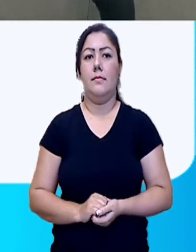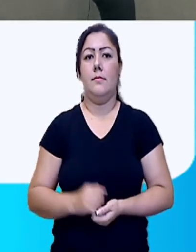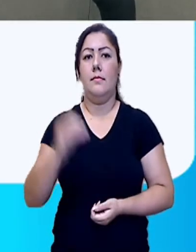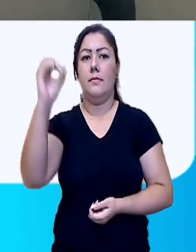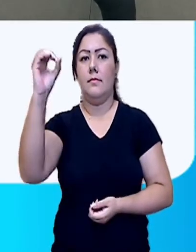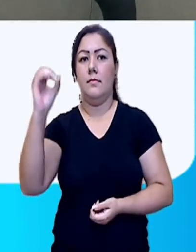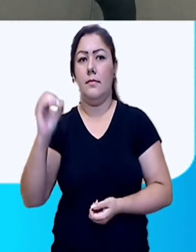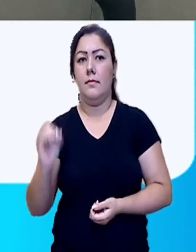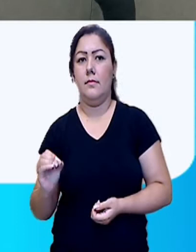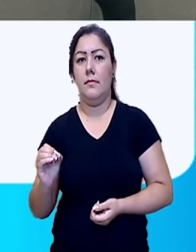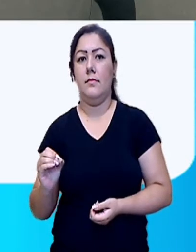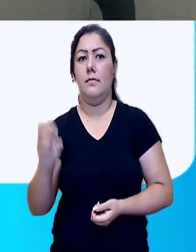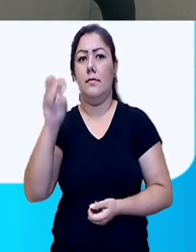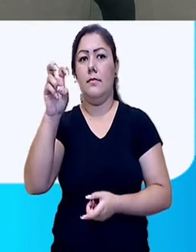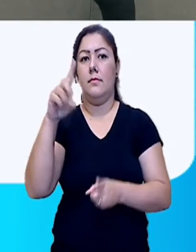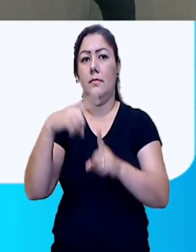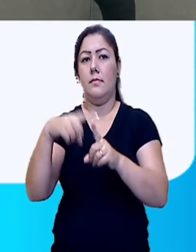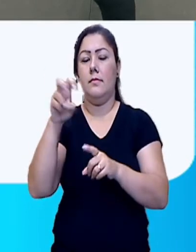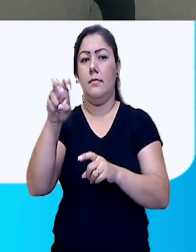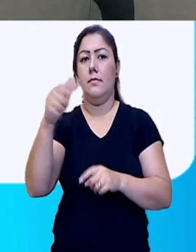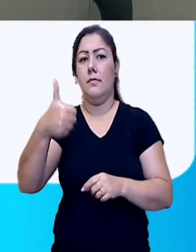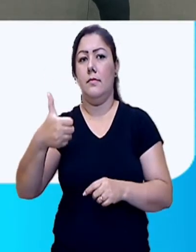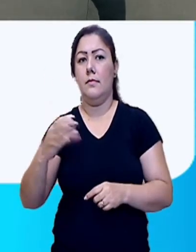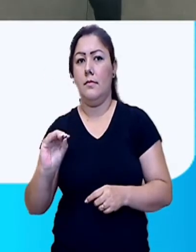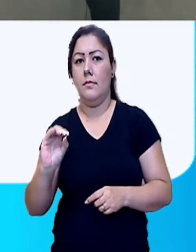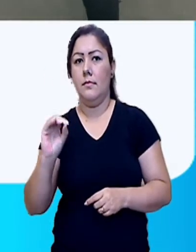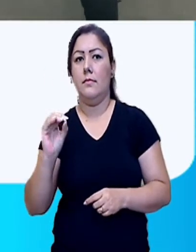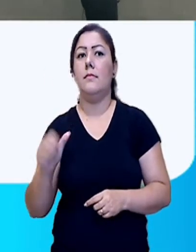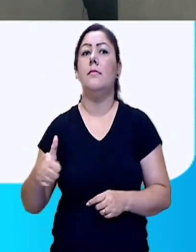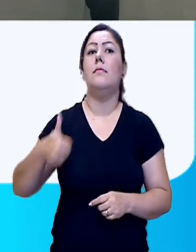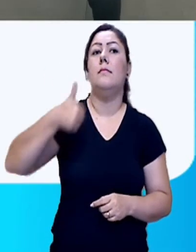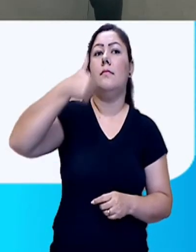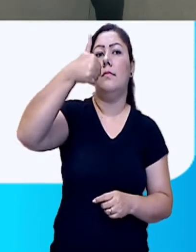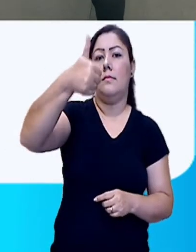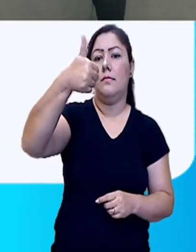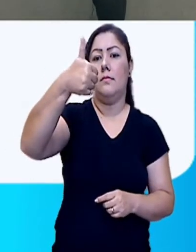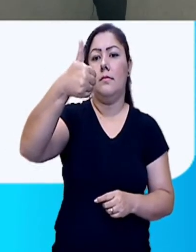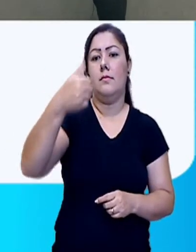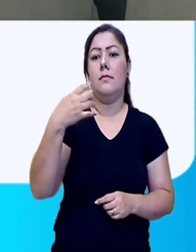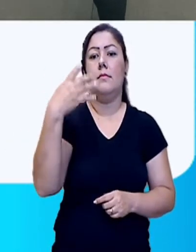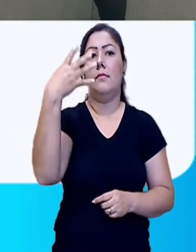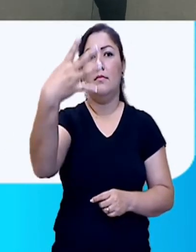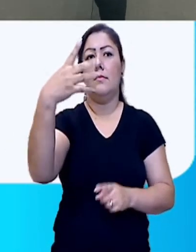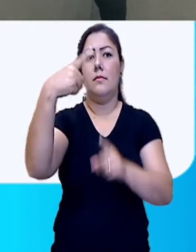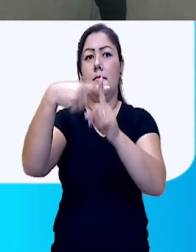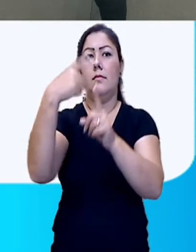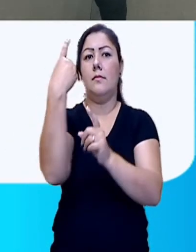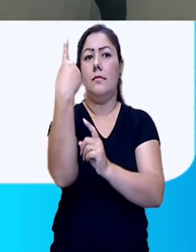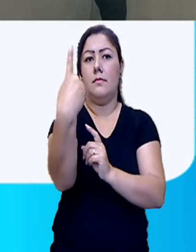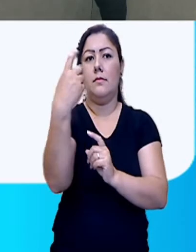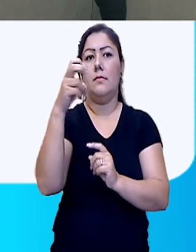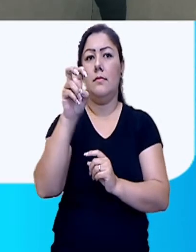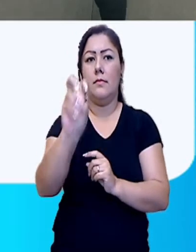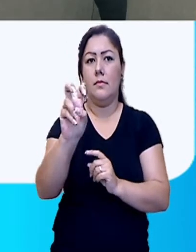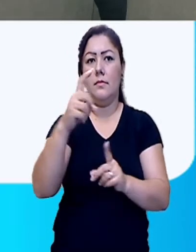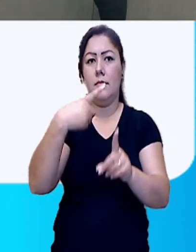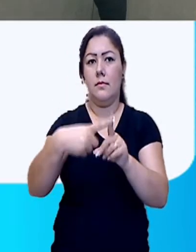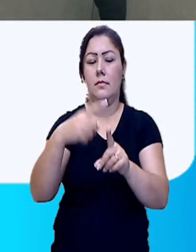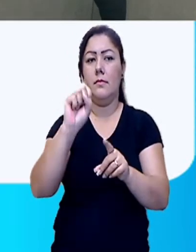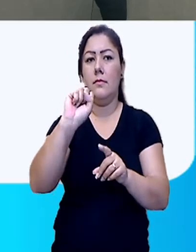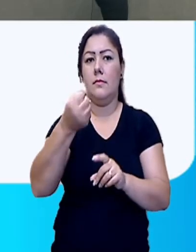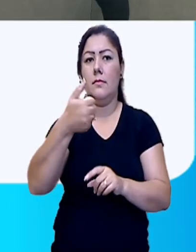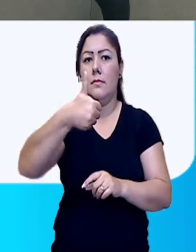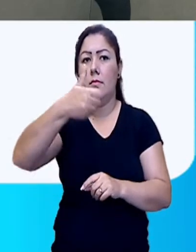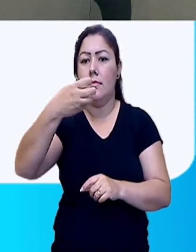0, 5 mais 5, 10, vai 1. 4 mais 1, 5, mais 8,